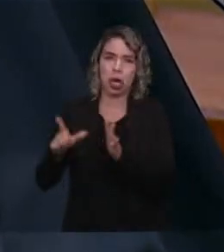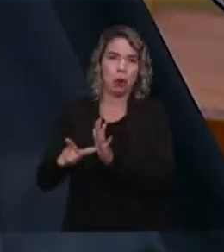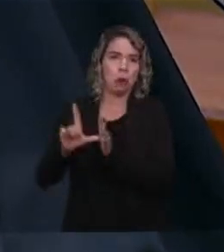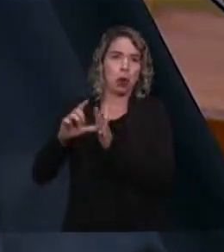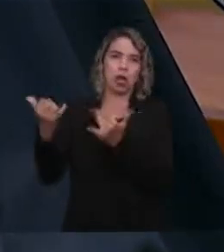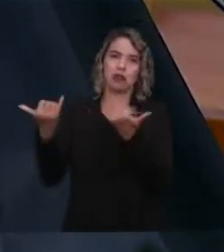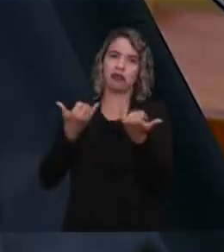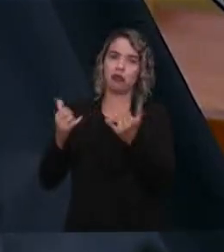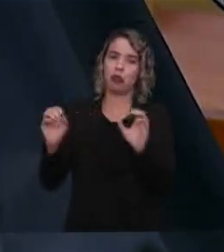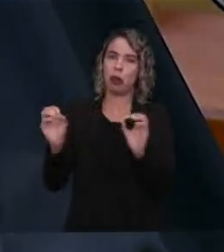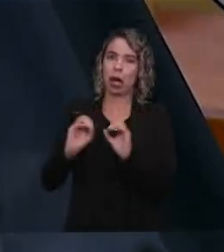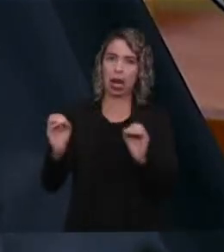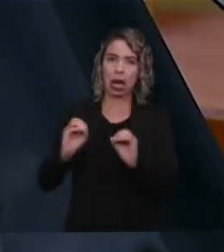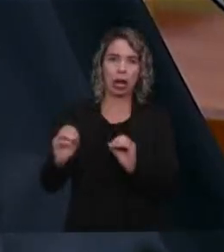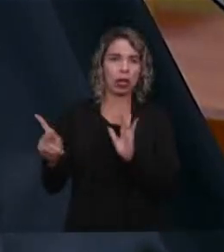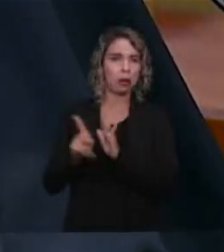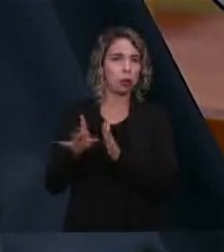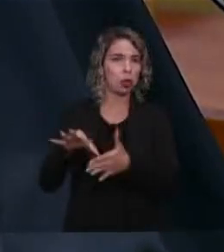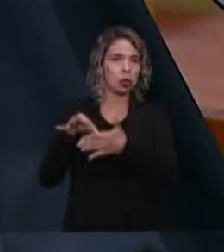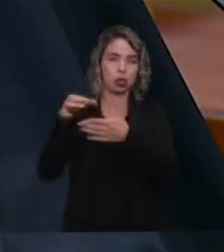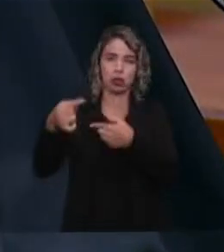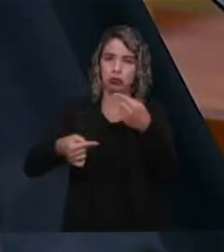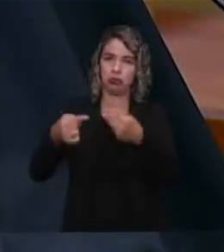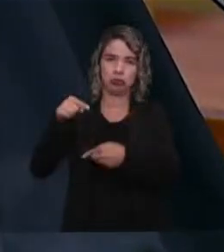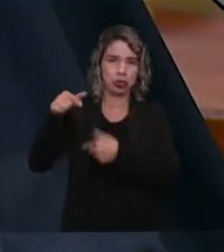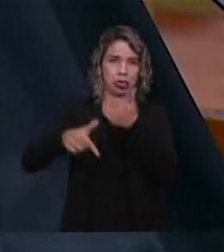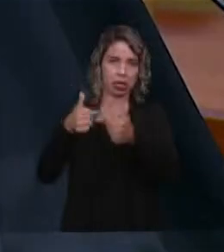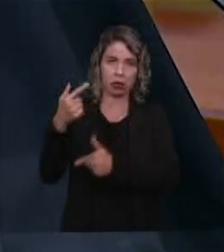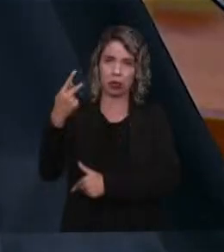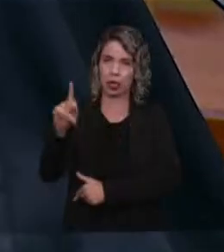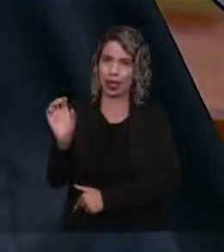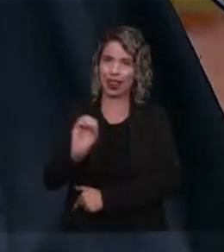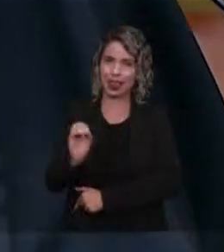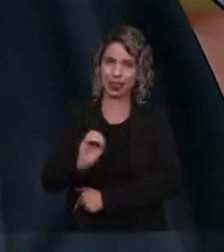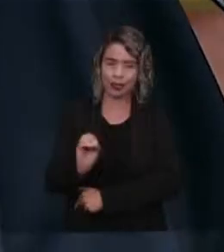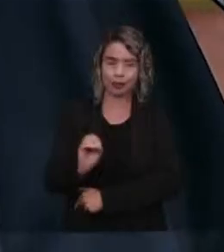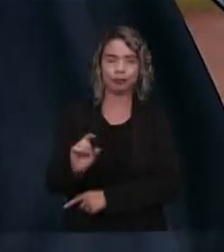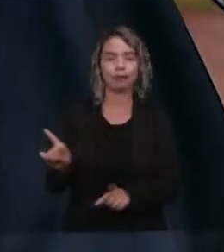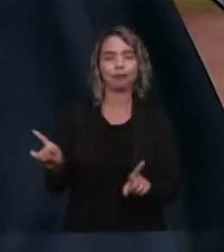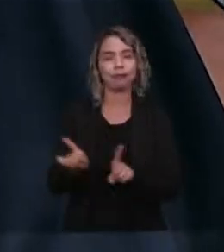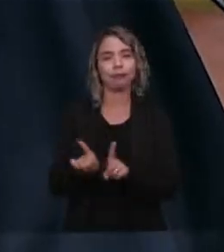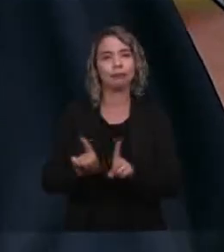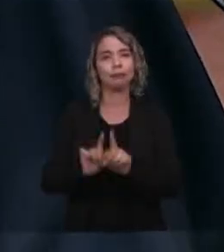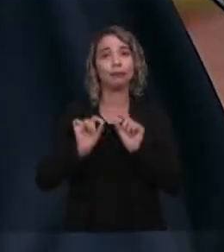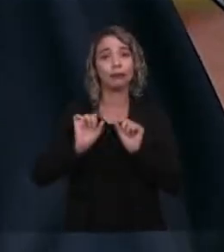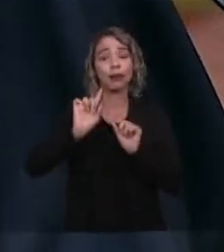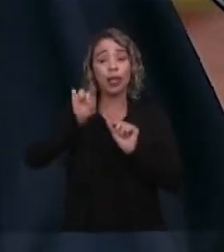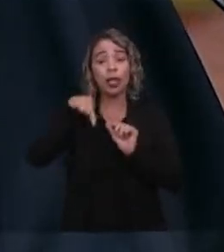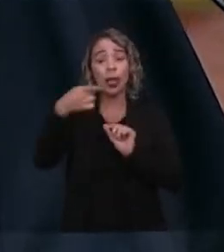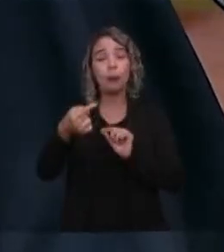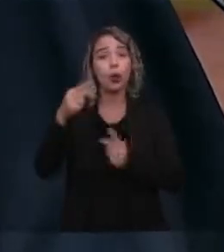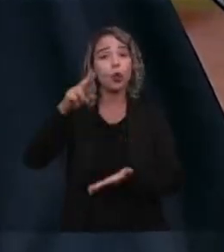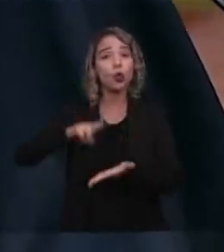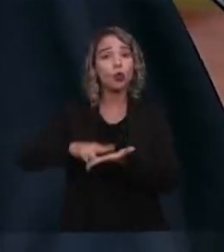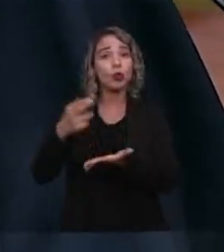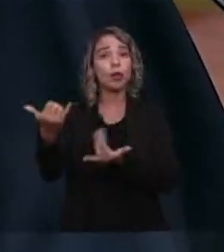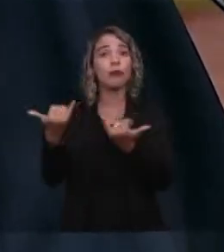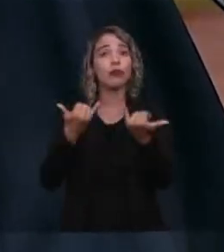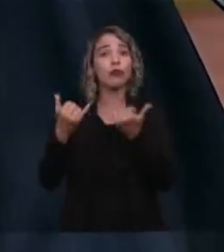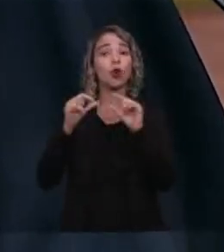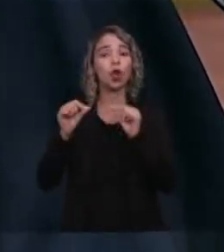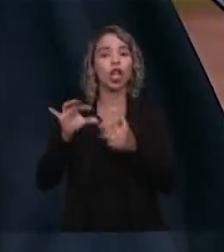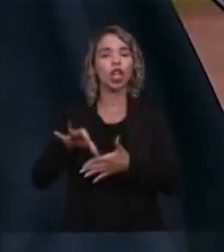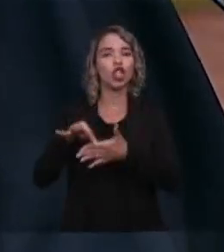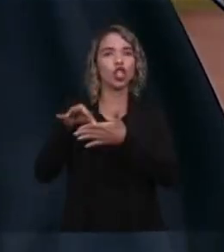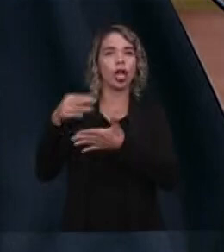previamente informado de nenhum tipo de indicação política para o cargo. Afirma ainda que somente depois de sua posse foi informado que